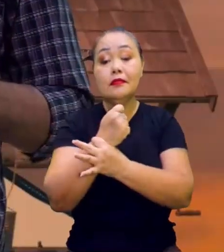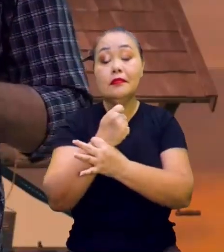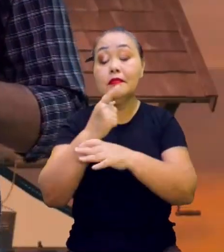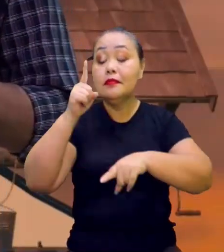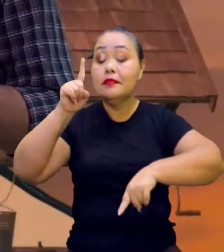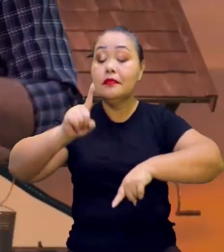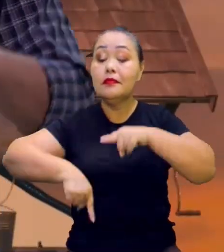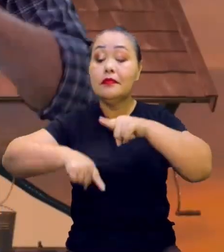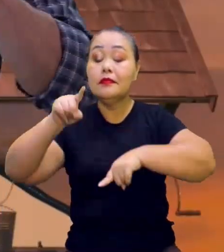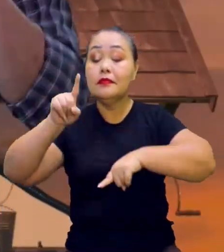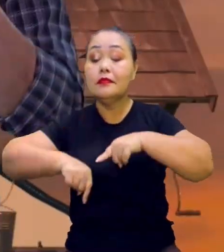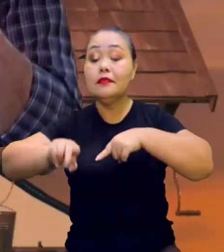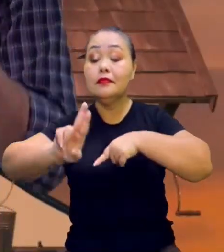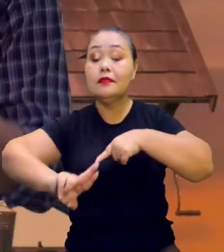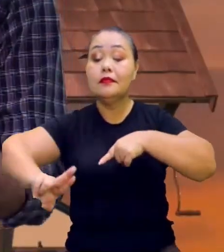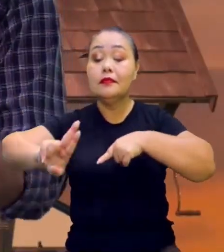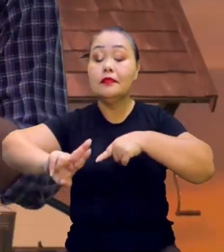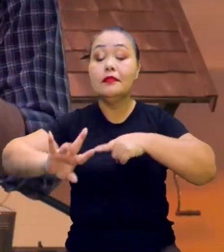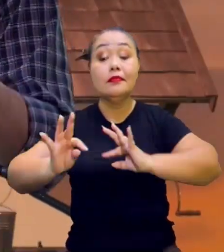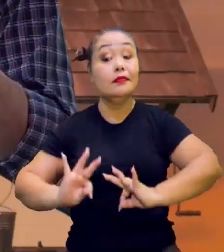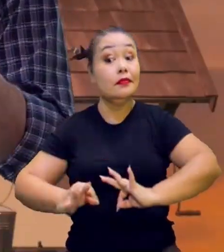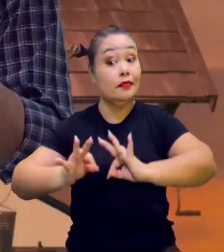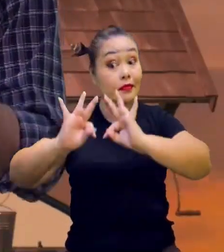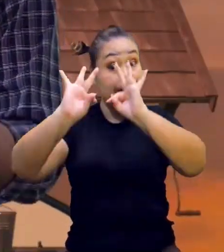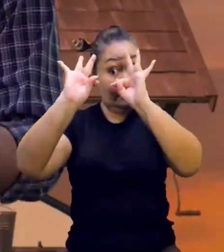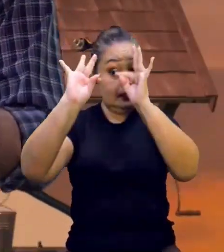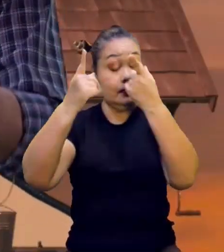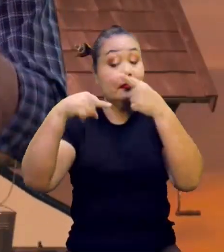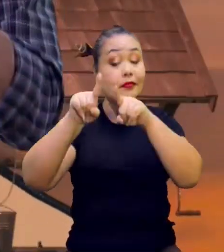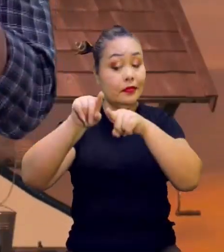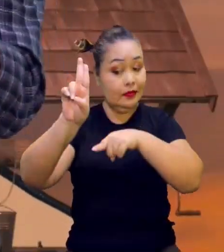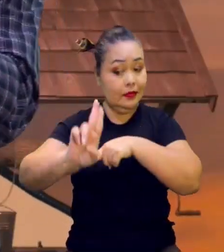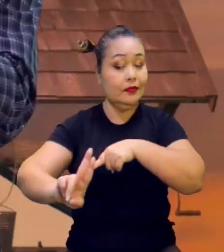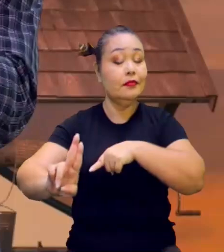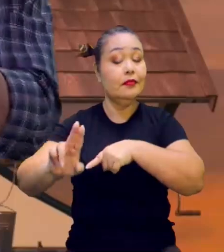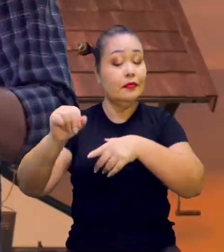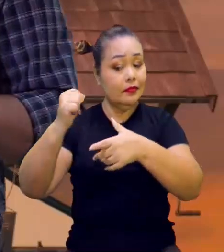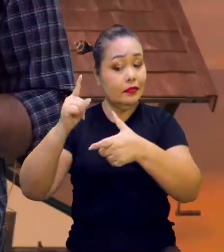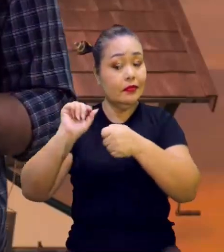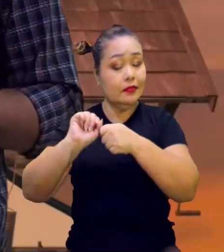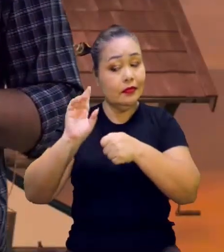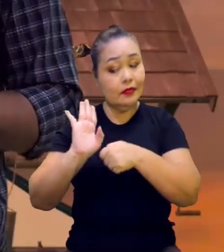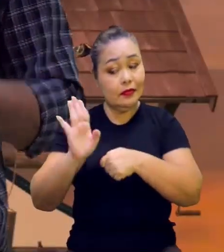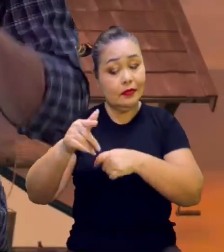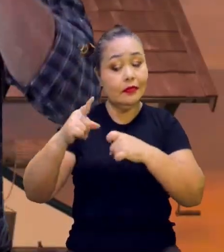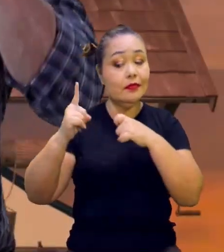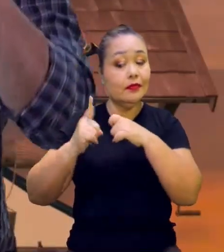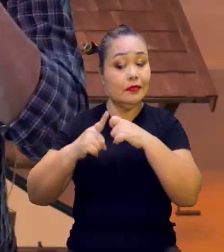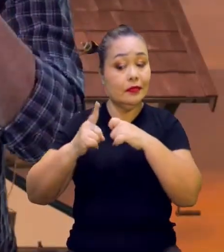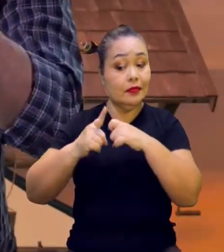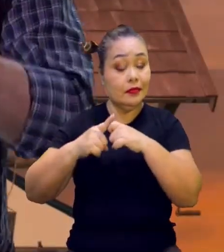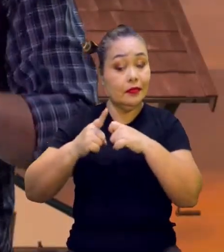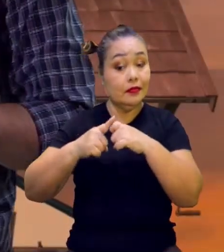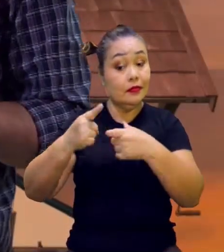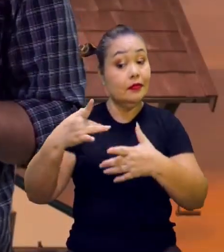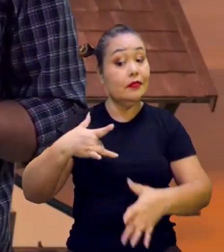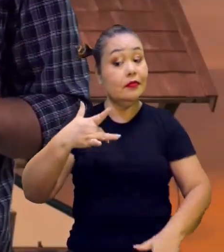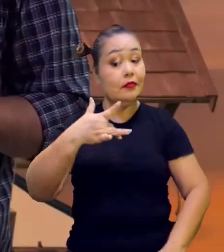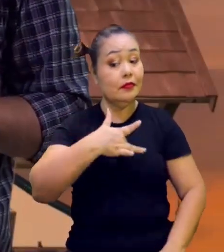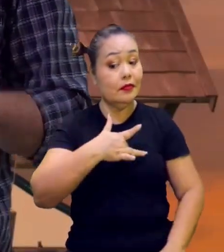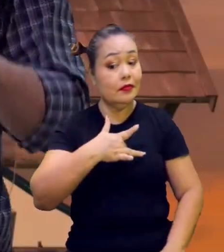produtos que são utilizados, tecnologias utilizadas na medicina, na